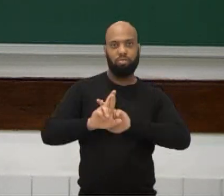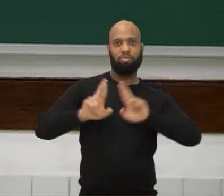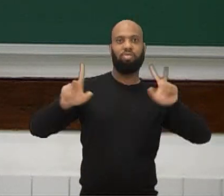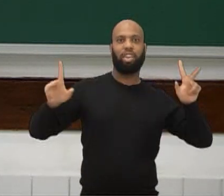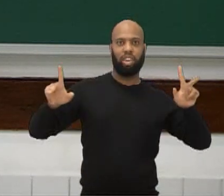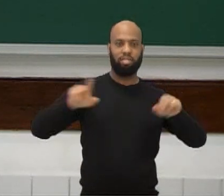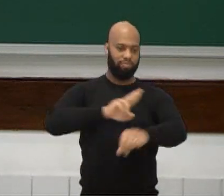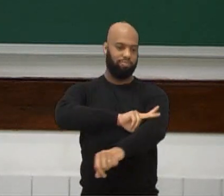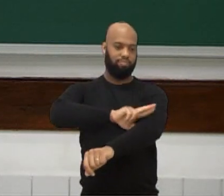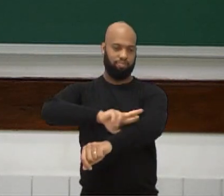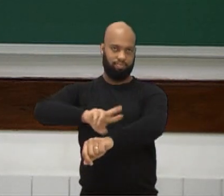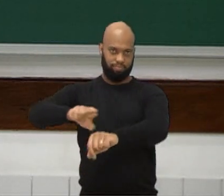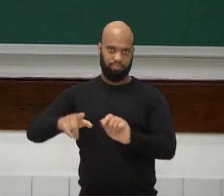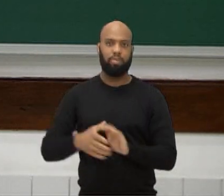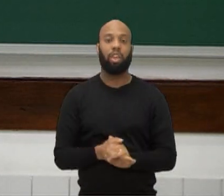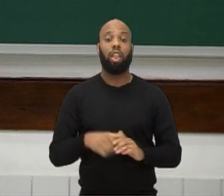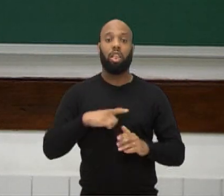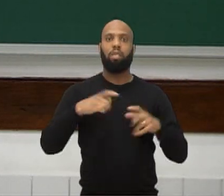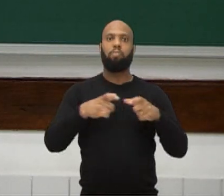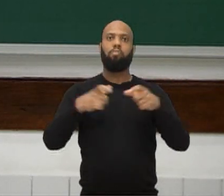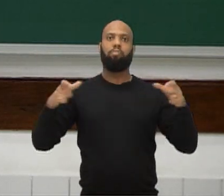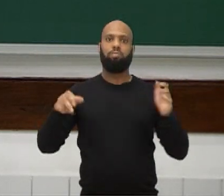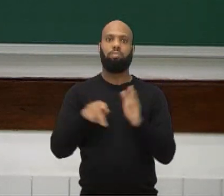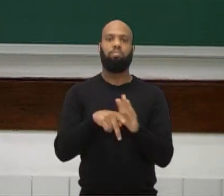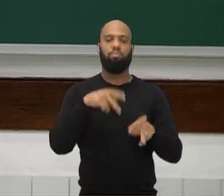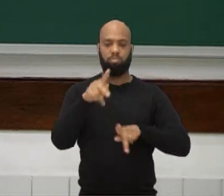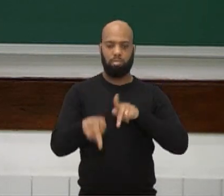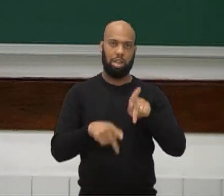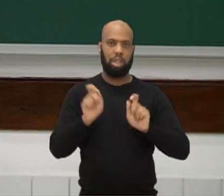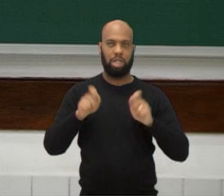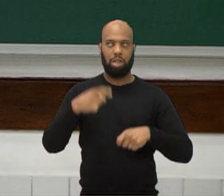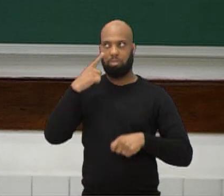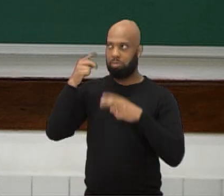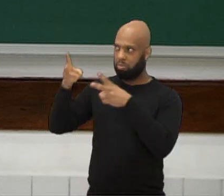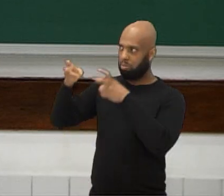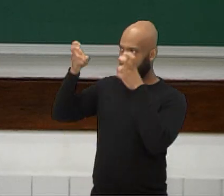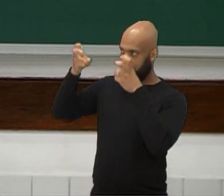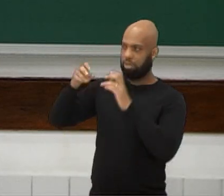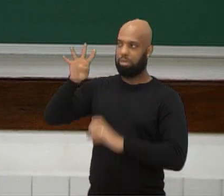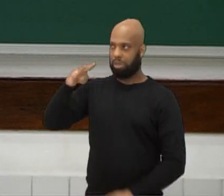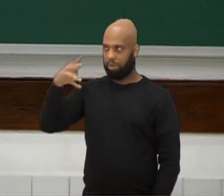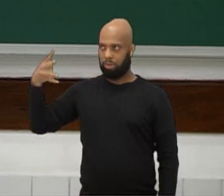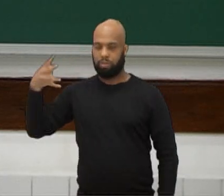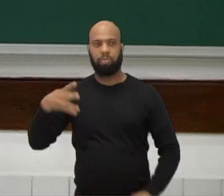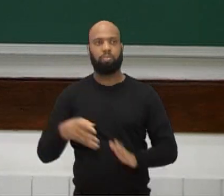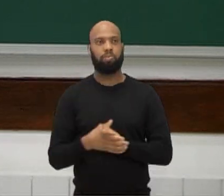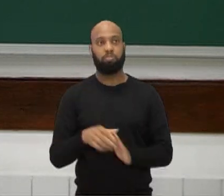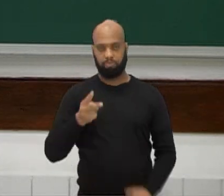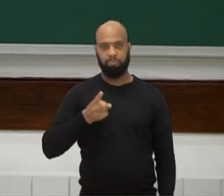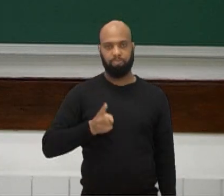eles eram a maioria da população, como a gente percebeu pela tabela. Vamos lá?